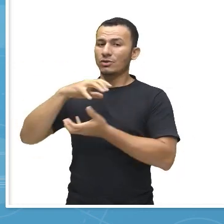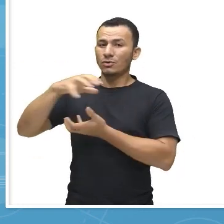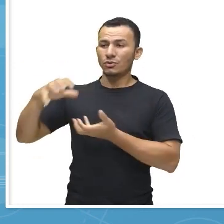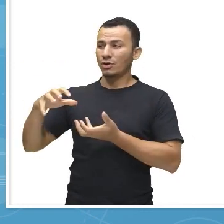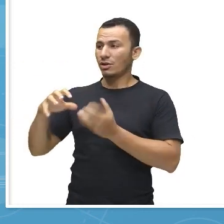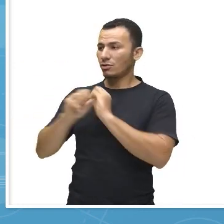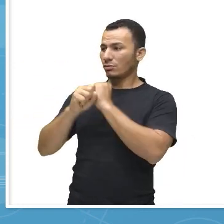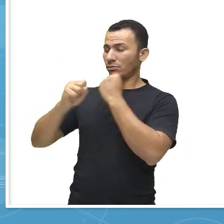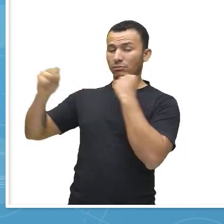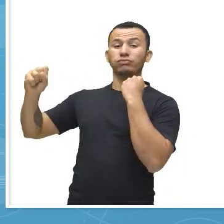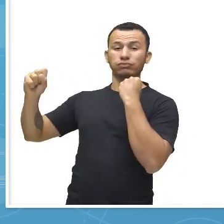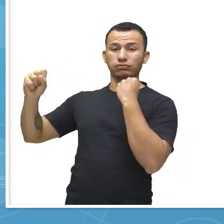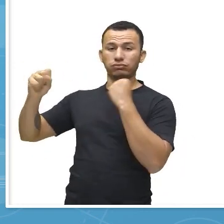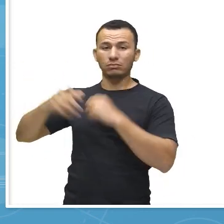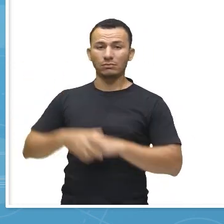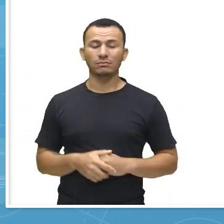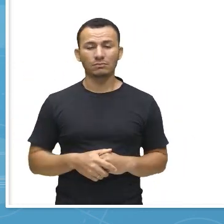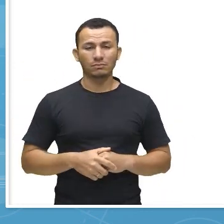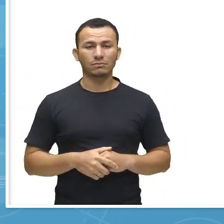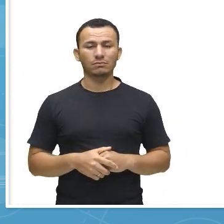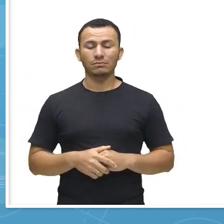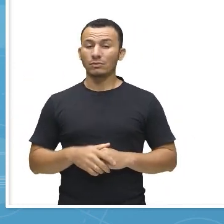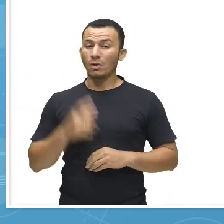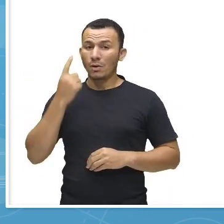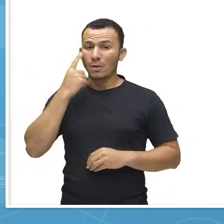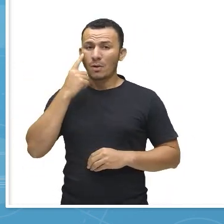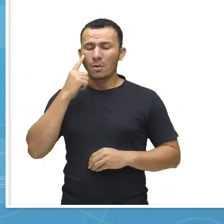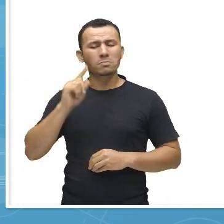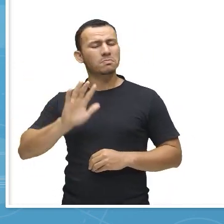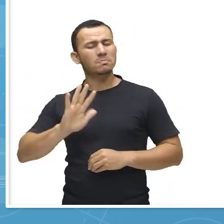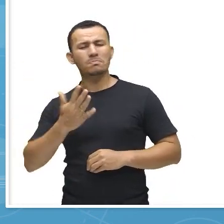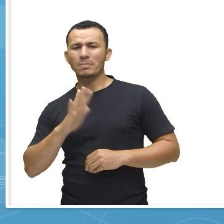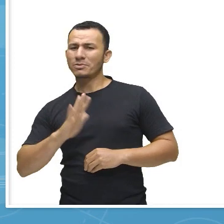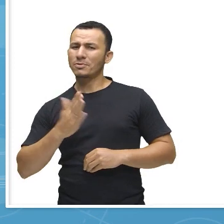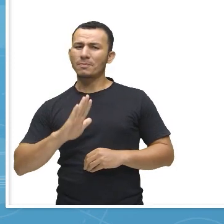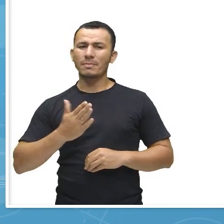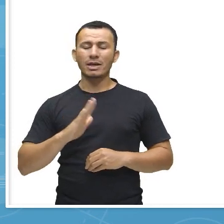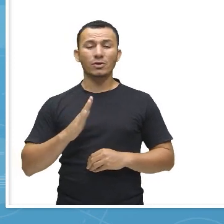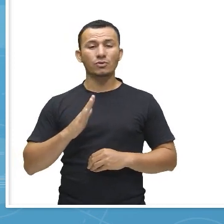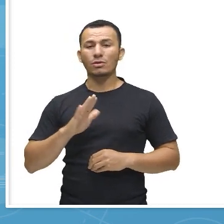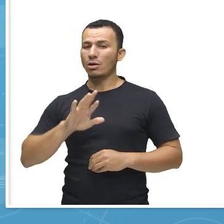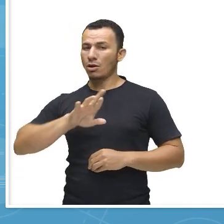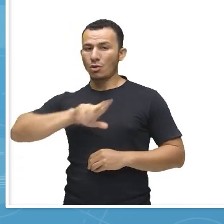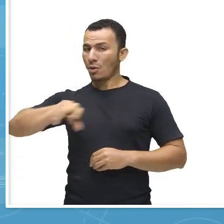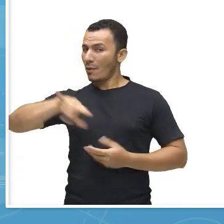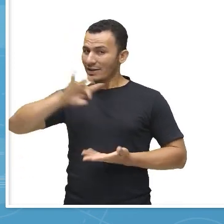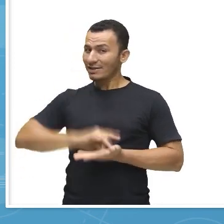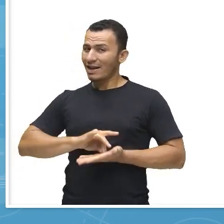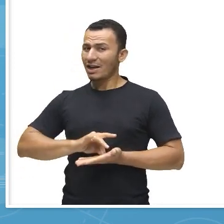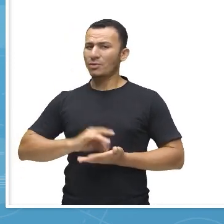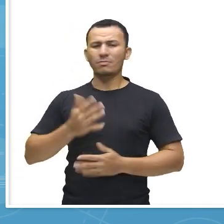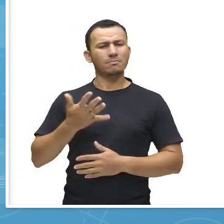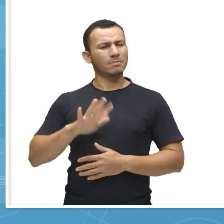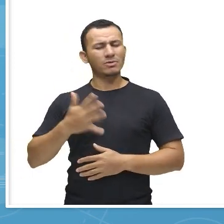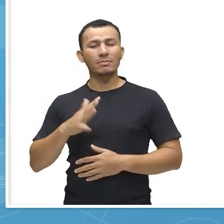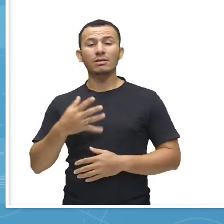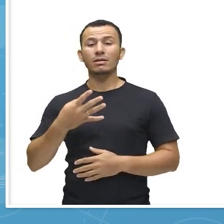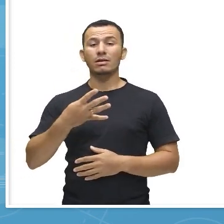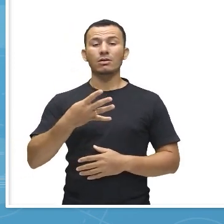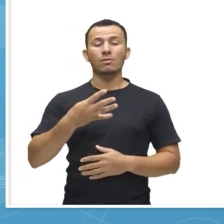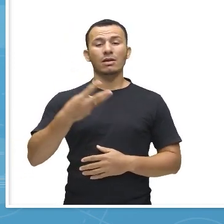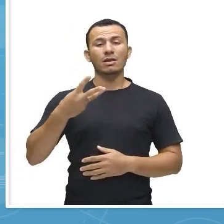com aproximadamente, preste bem atenção nessa palavra, porque esse número não está exato, então, aproximadamente